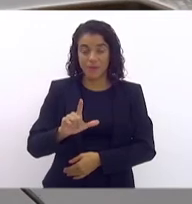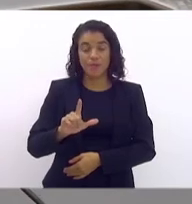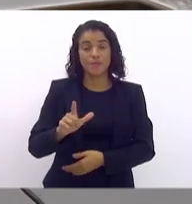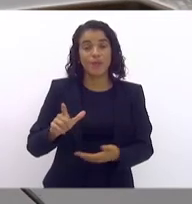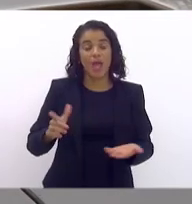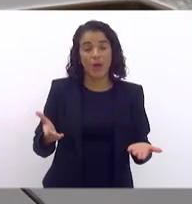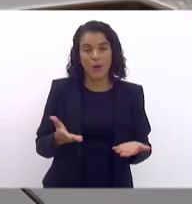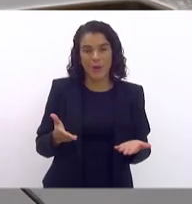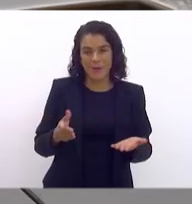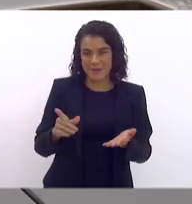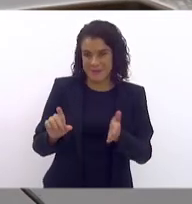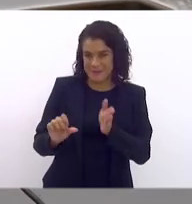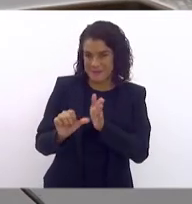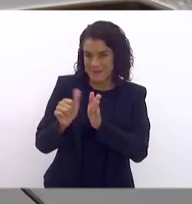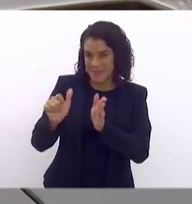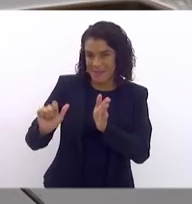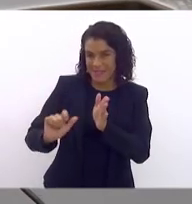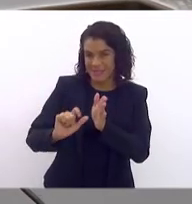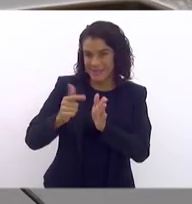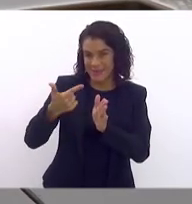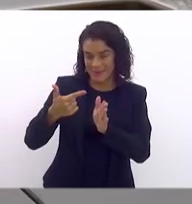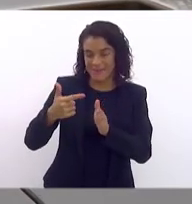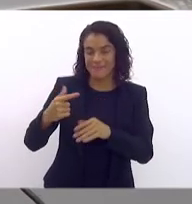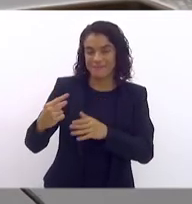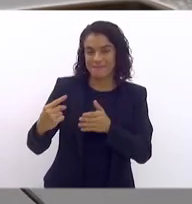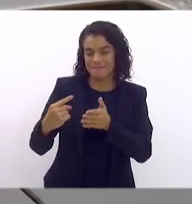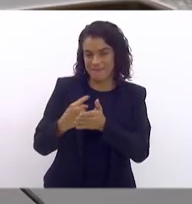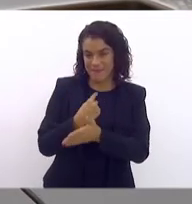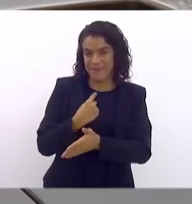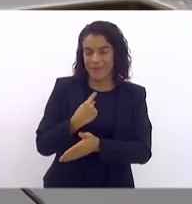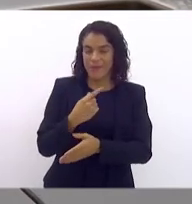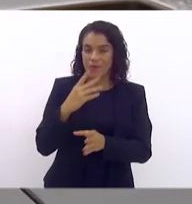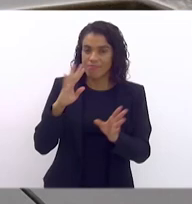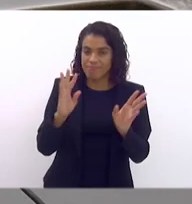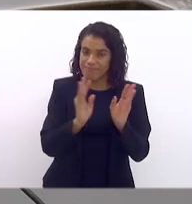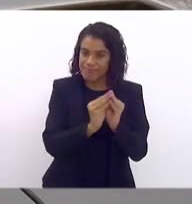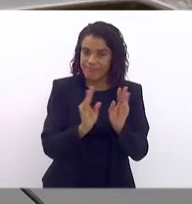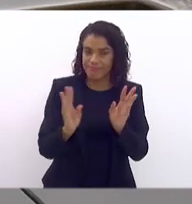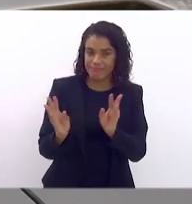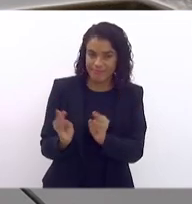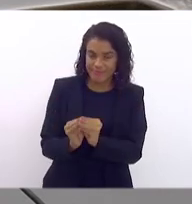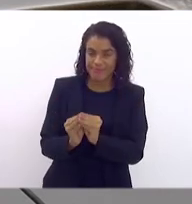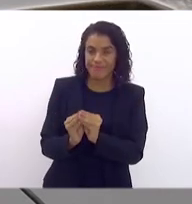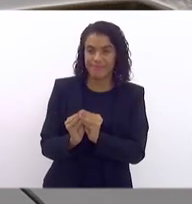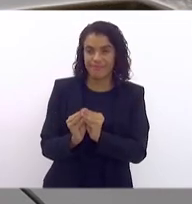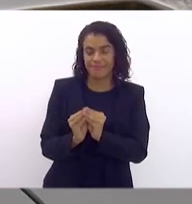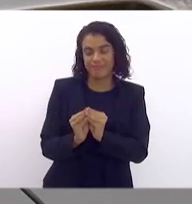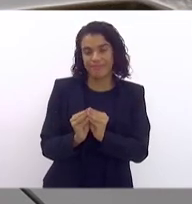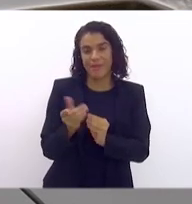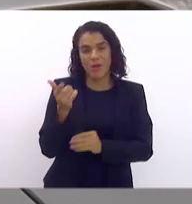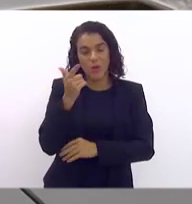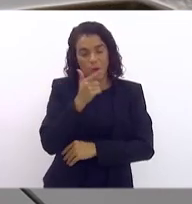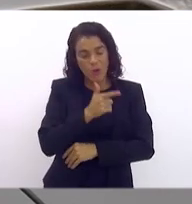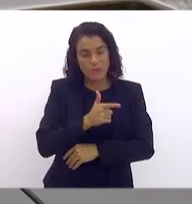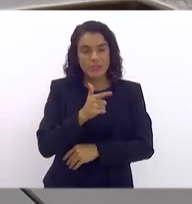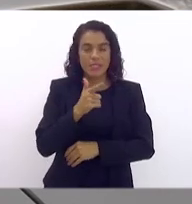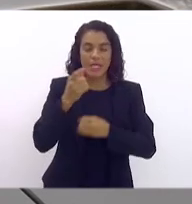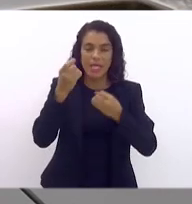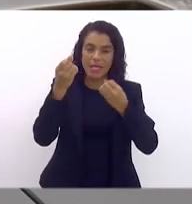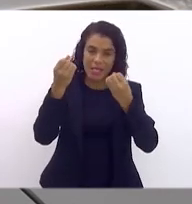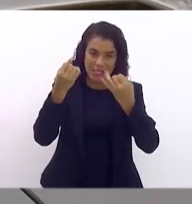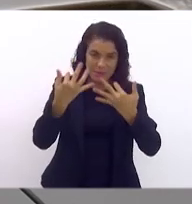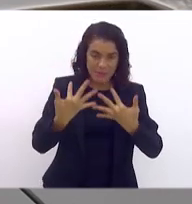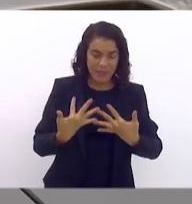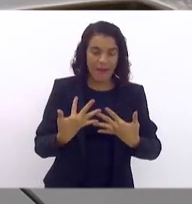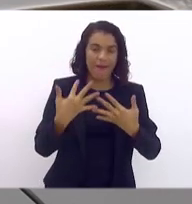primeira série de perguntas vou tentar ser bem breve aí pra gente poder ter até um tempo a mais para Se tiverem outras colocações